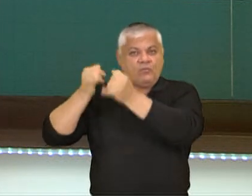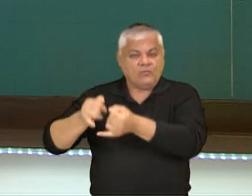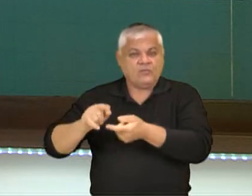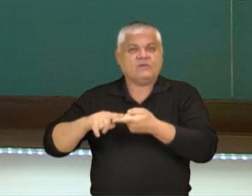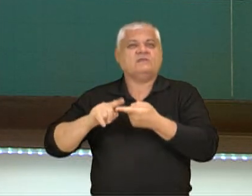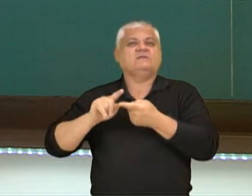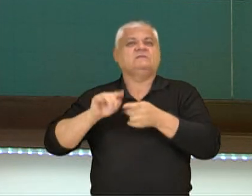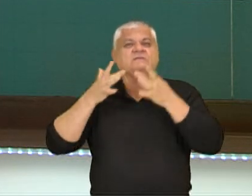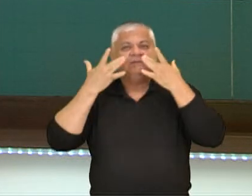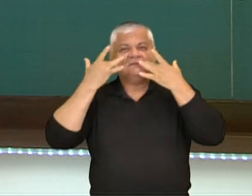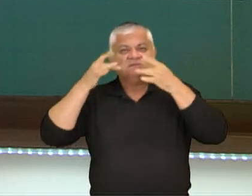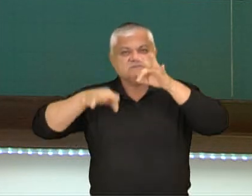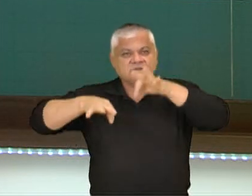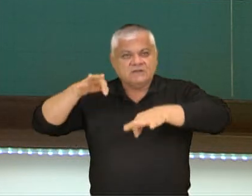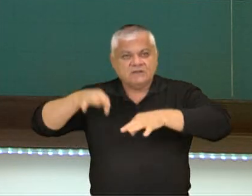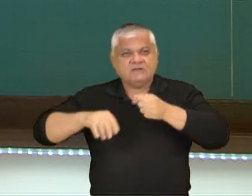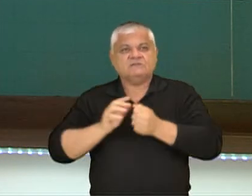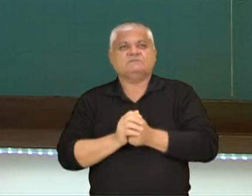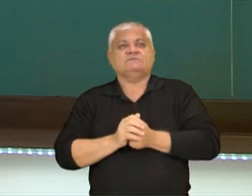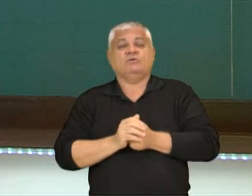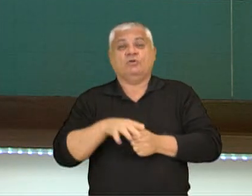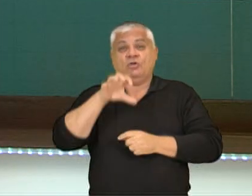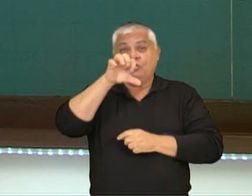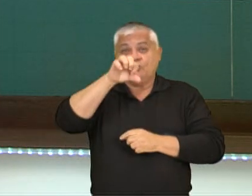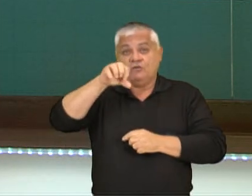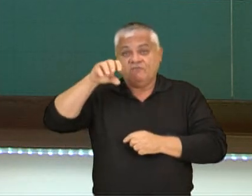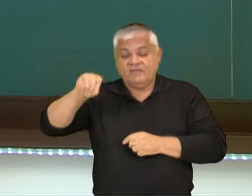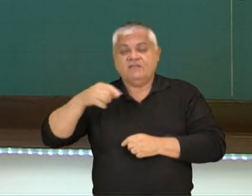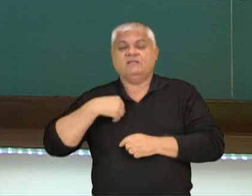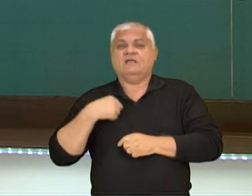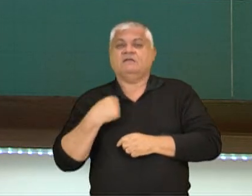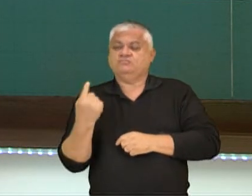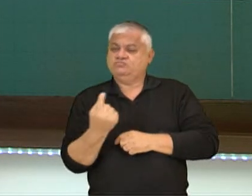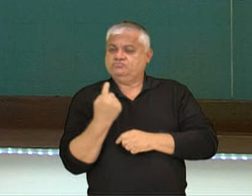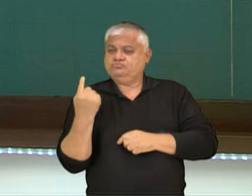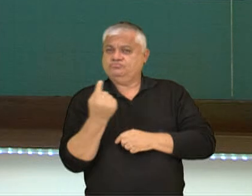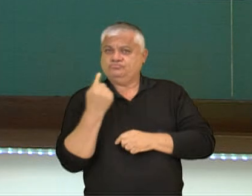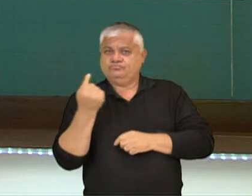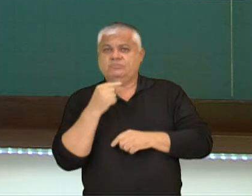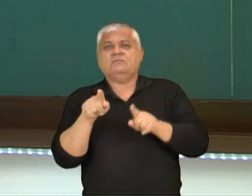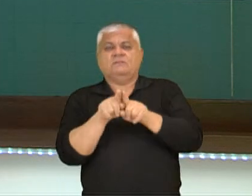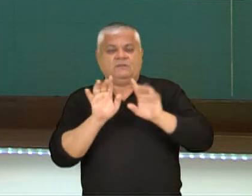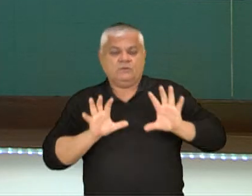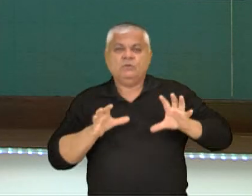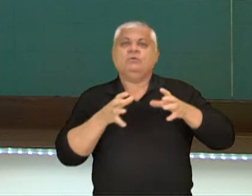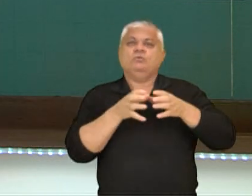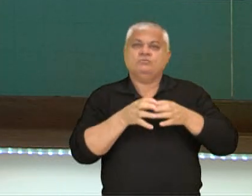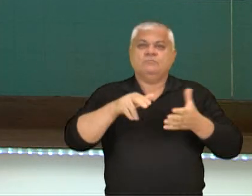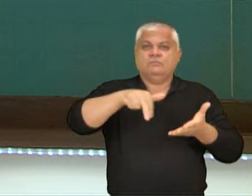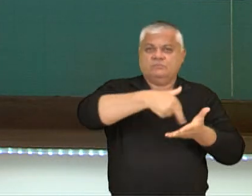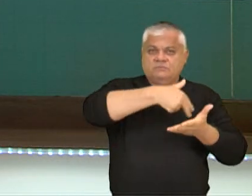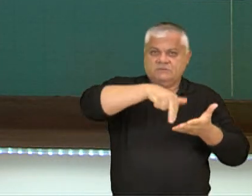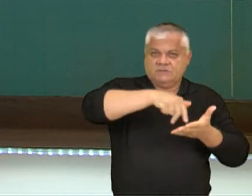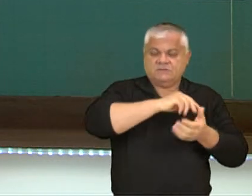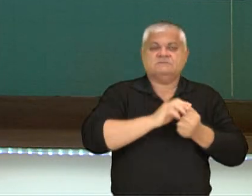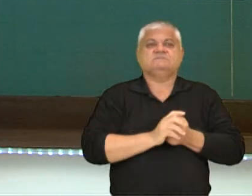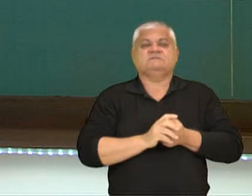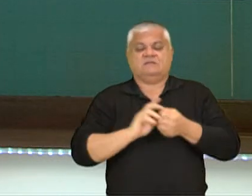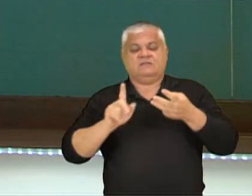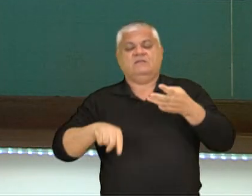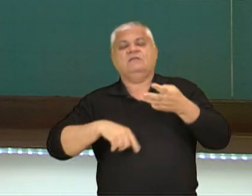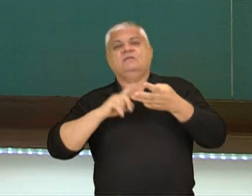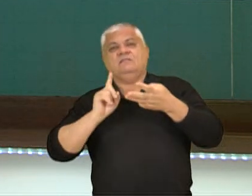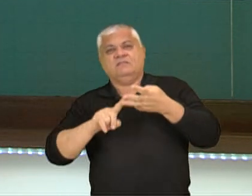Aí, em 1990, solo, em pares e em grupos, né? Depois vieram danças de salão, folclórica,